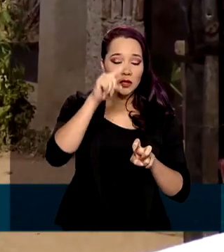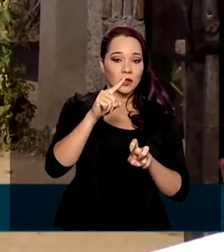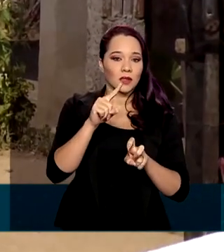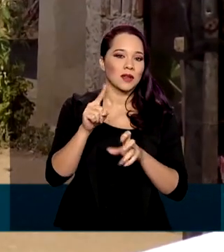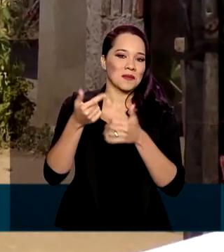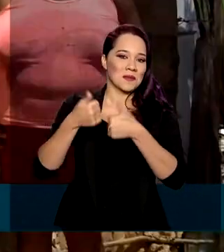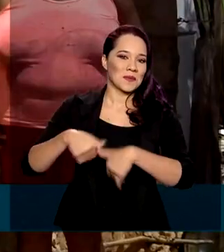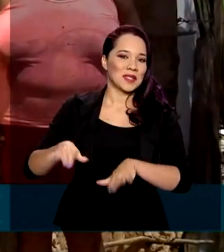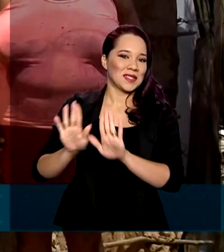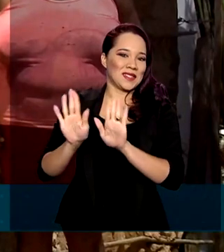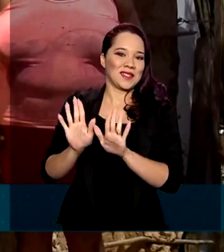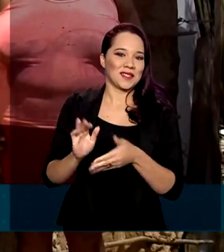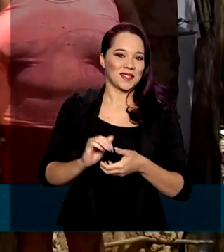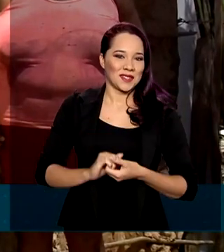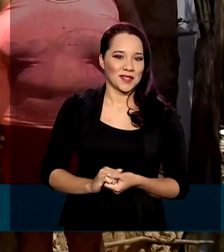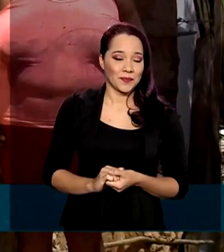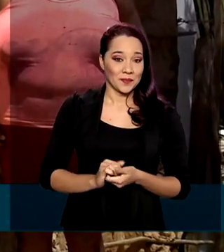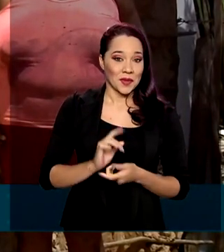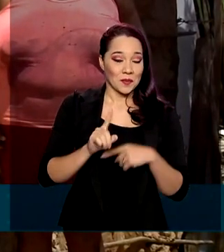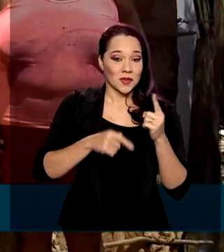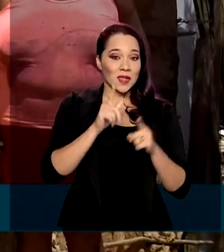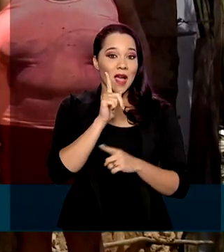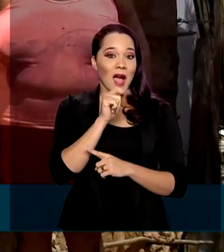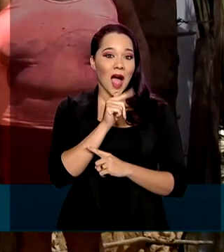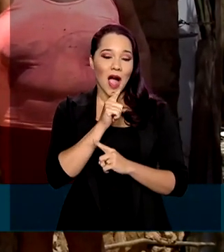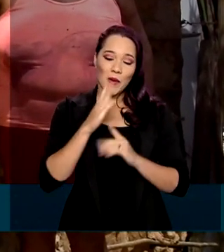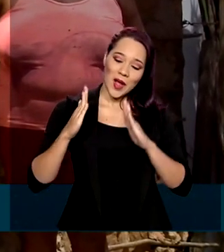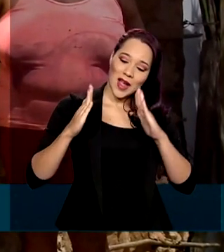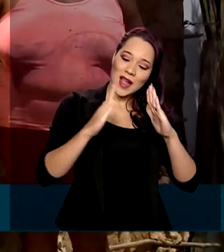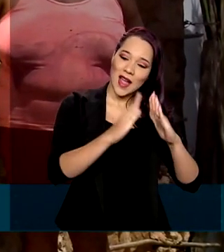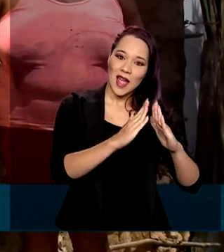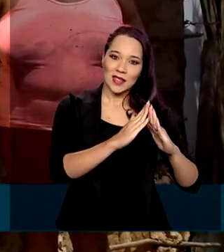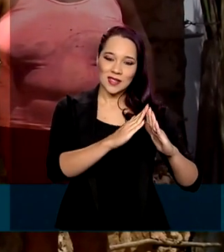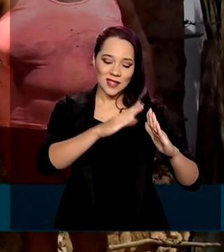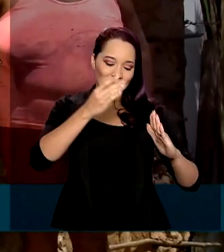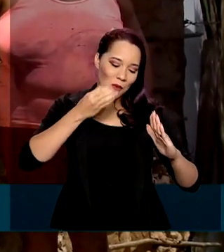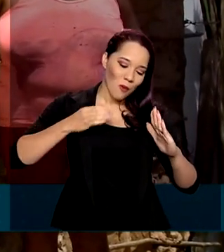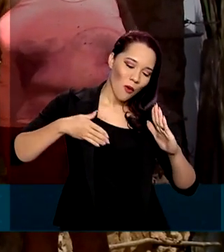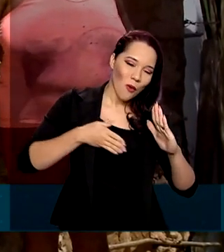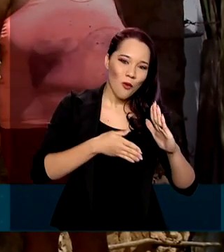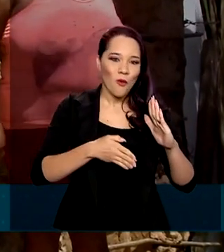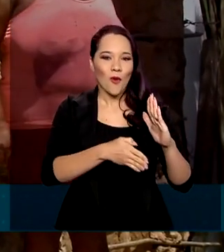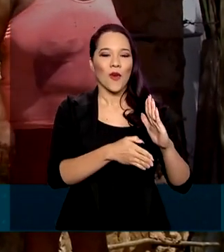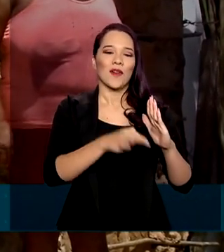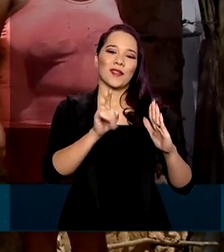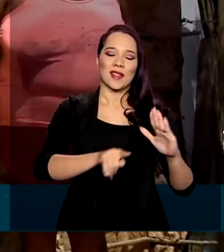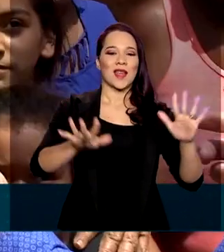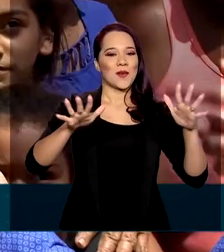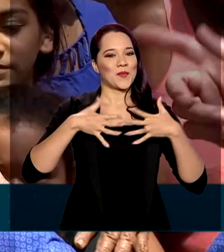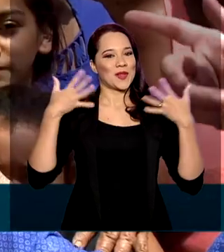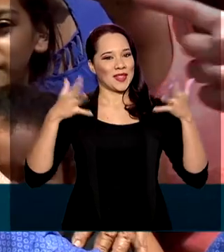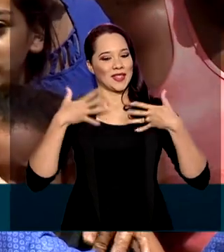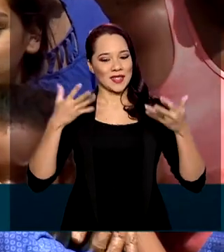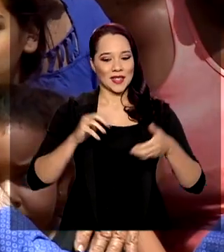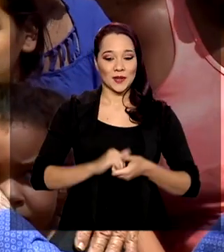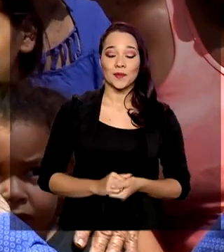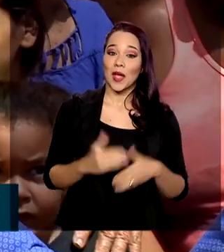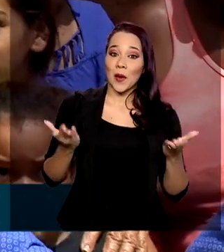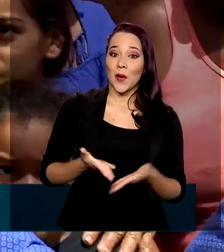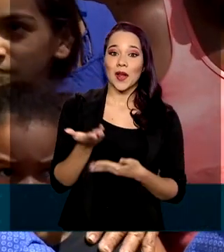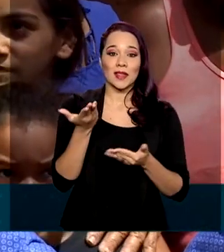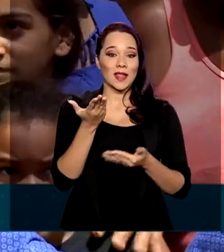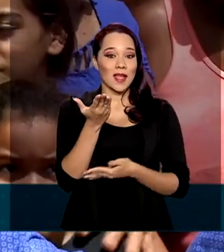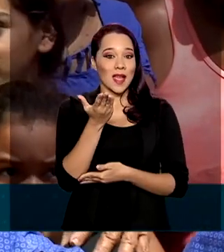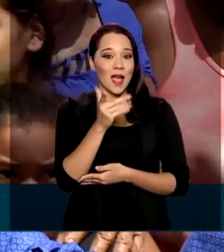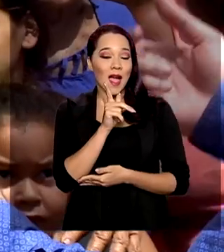de ter utilidade. E quando a água chegar na casinha de pau a pique de Dona Joana, vai ser uma alegria. Tem água, almoço,